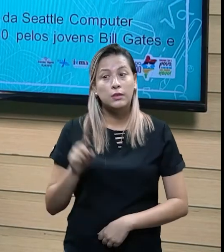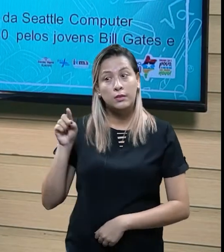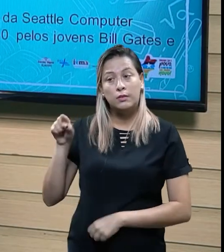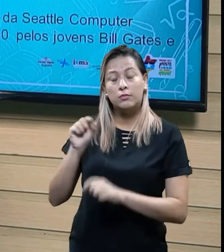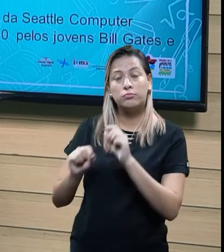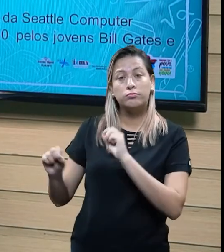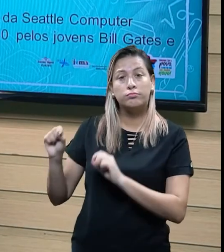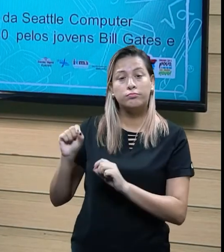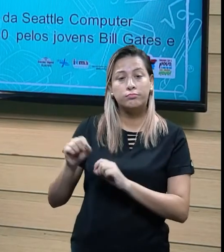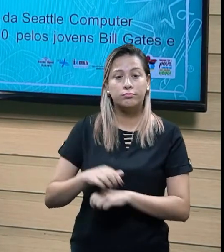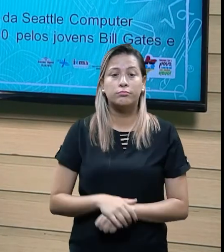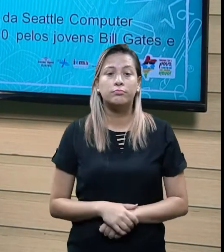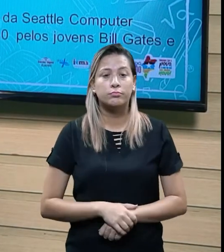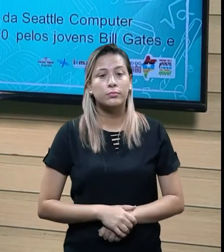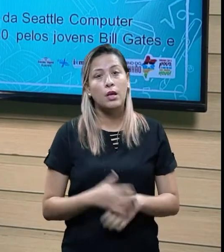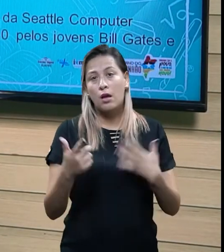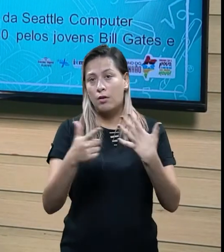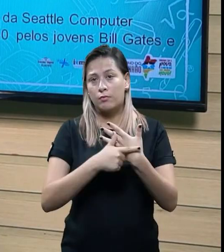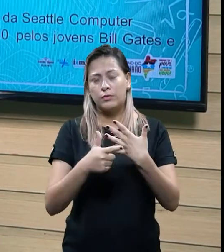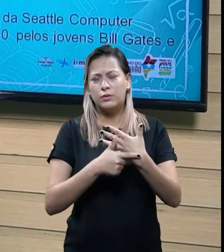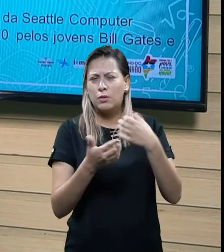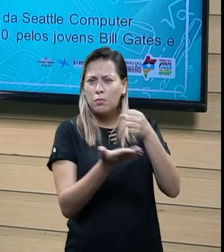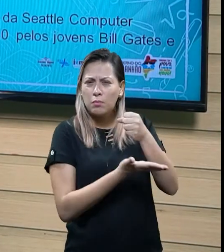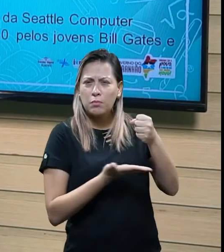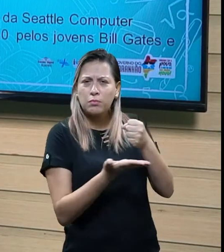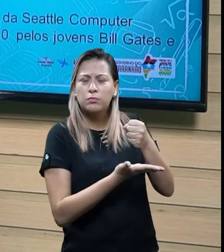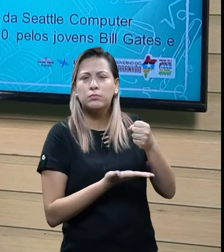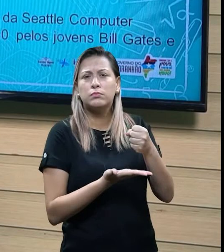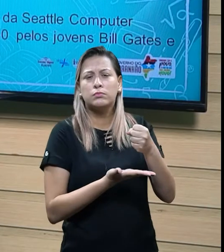ele serve basicamente para